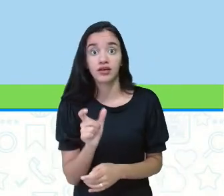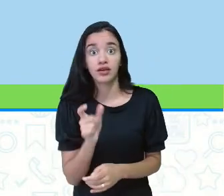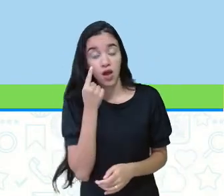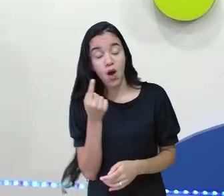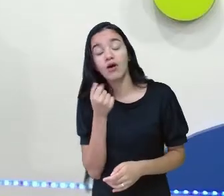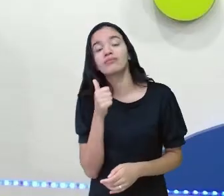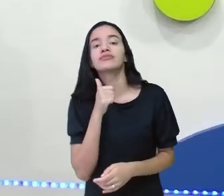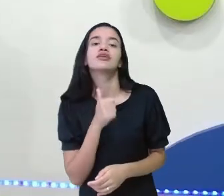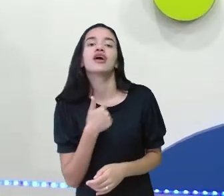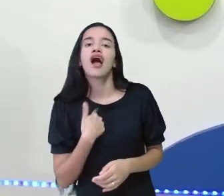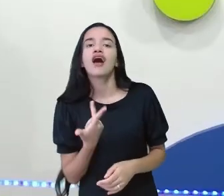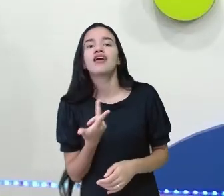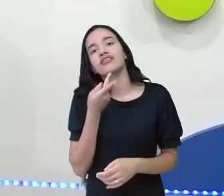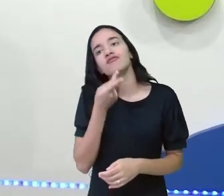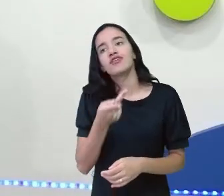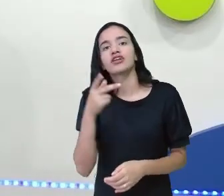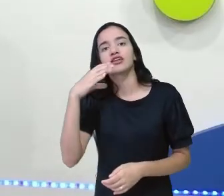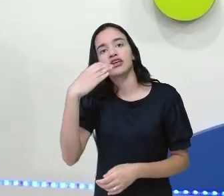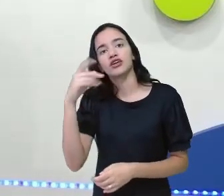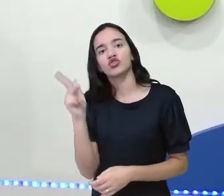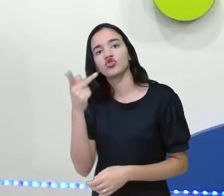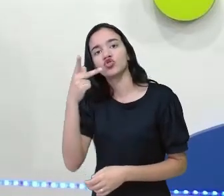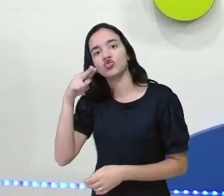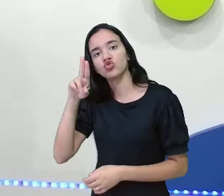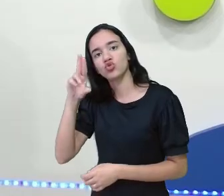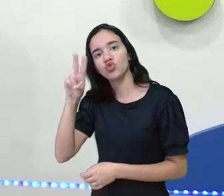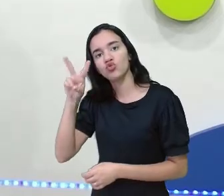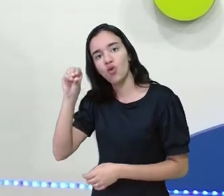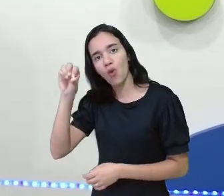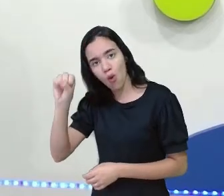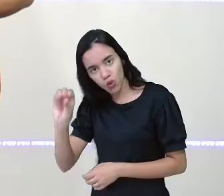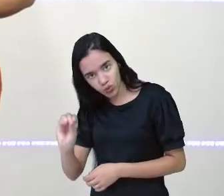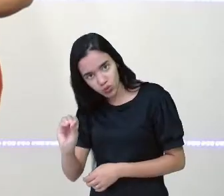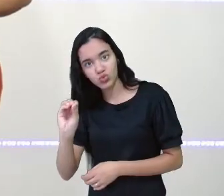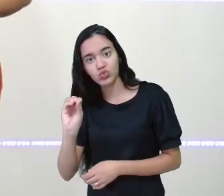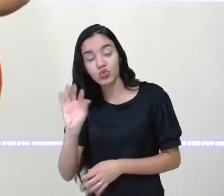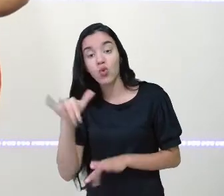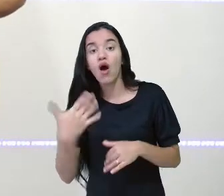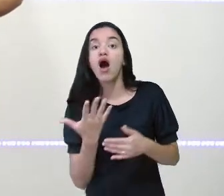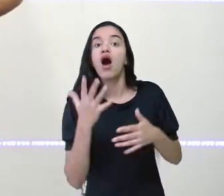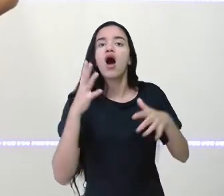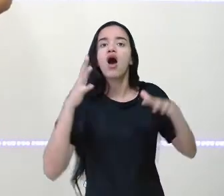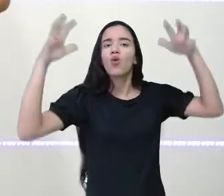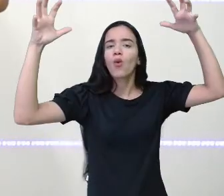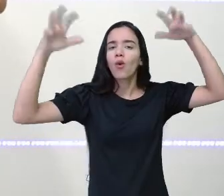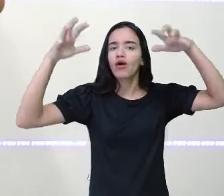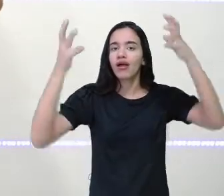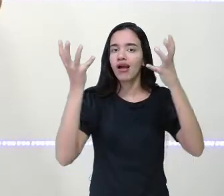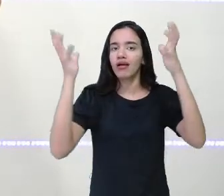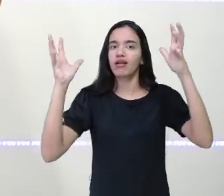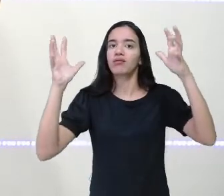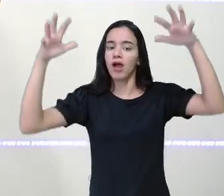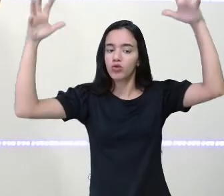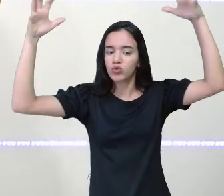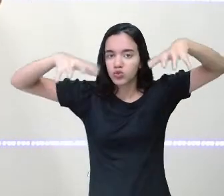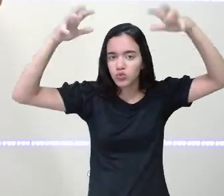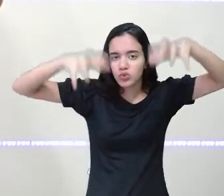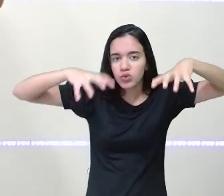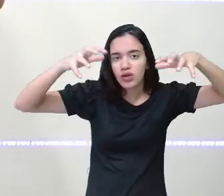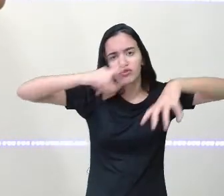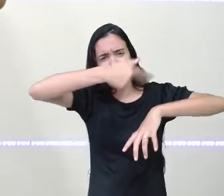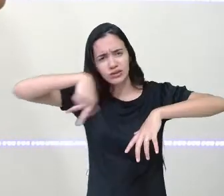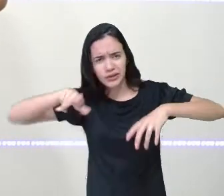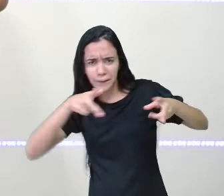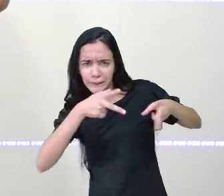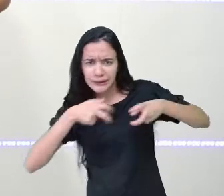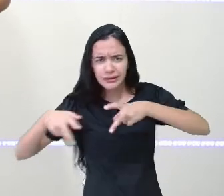Lucas está dizendo que é chuvoso. Isso, Lucas, muito bem. O tempo está chuvoso. Então, percebeu